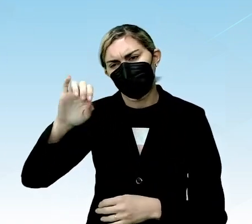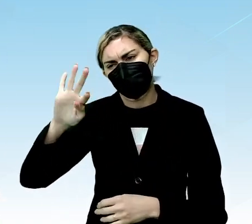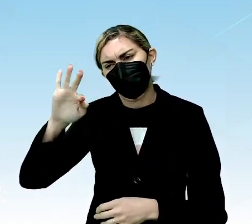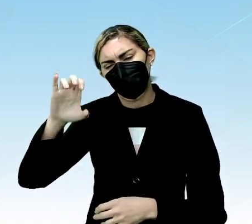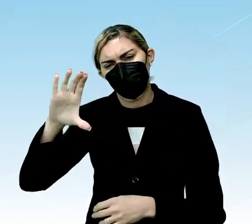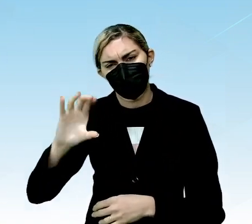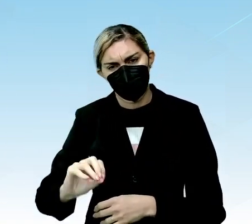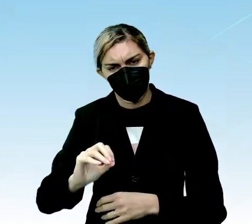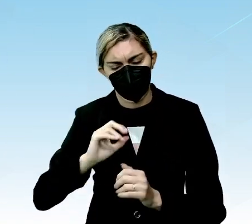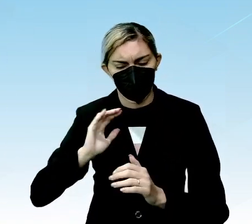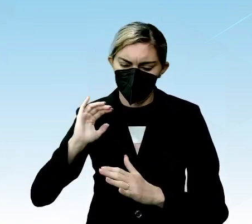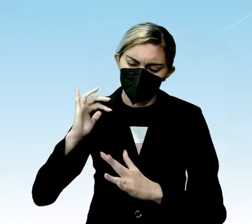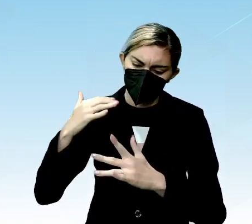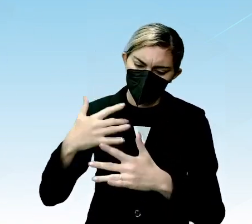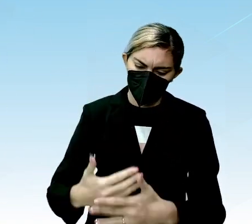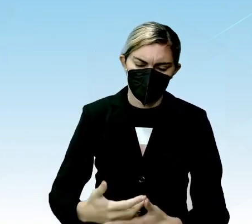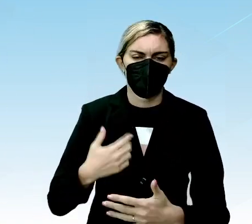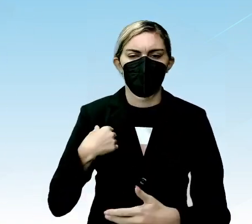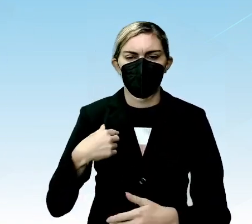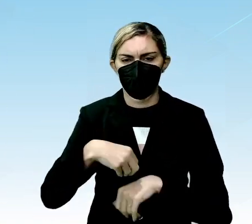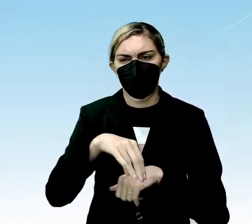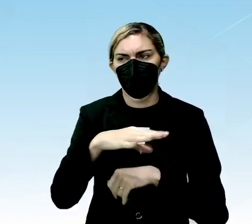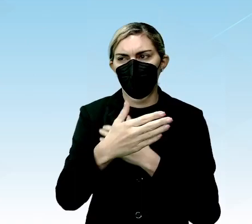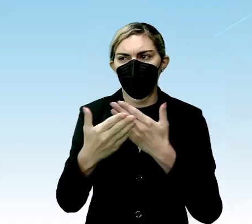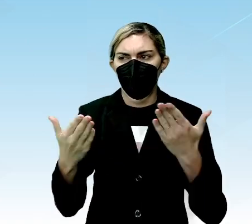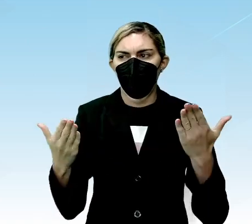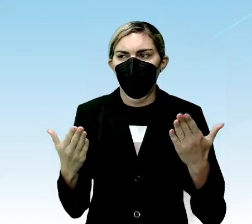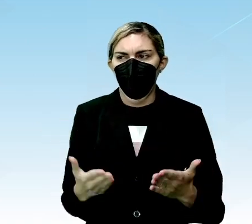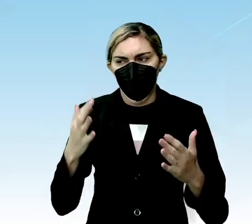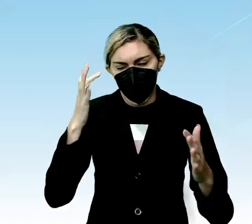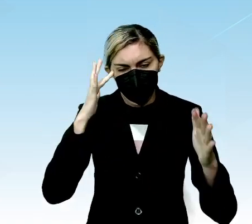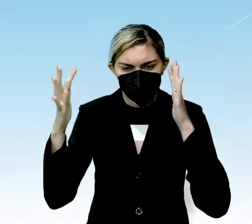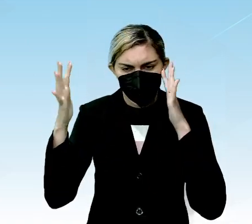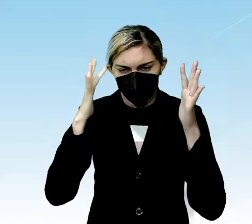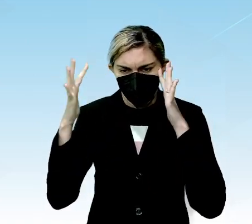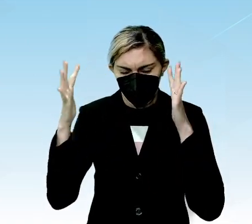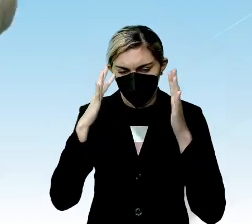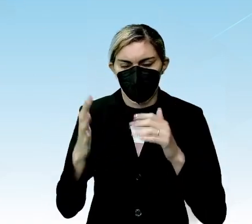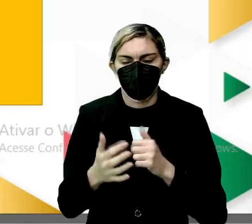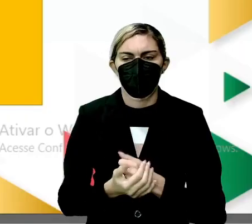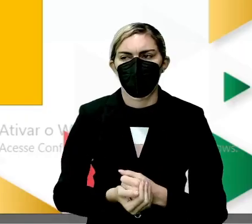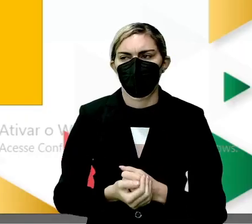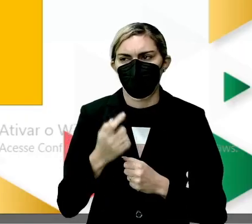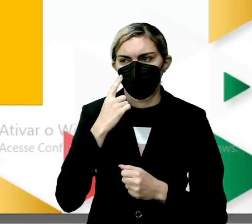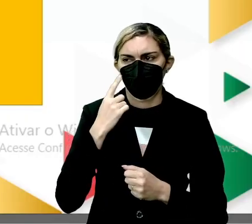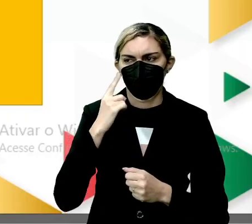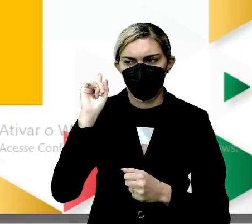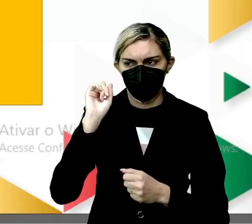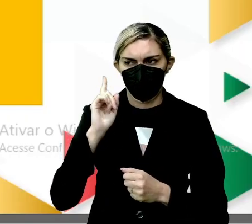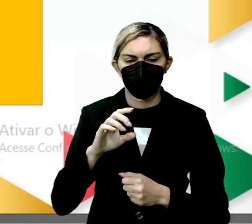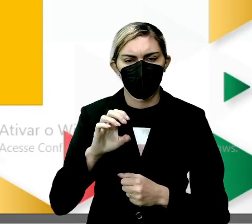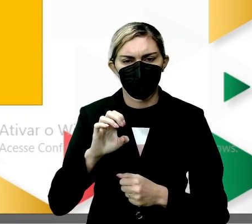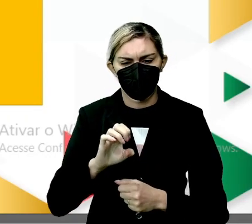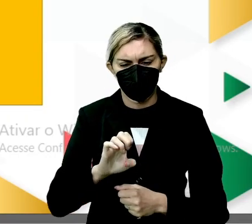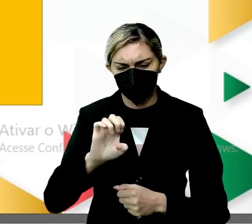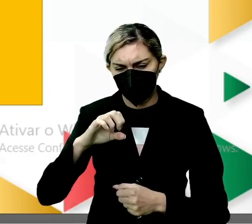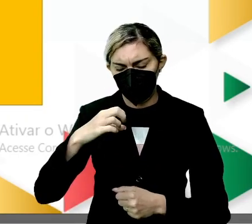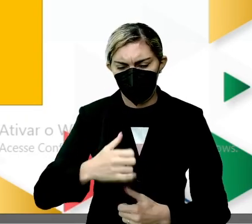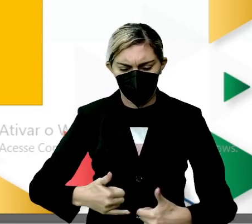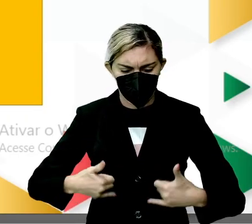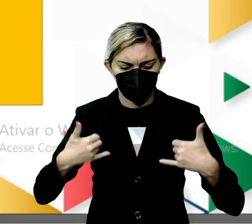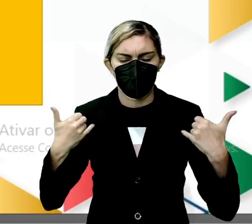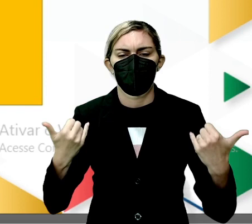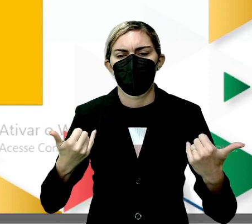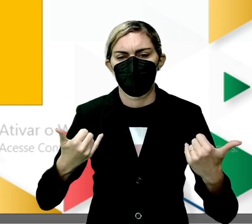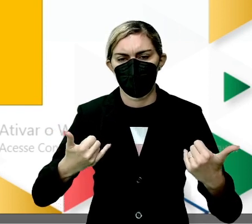E vamos caminhando. Trago para vocês um pensamento, certo? Vamos ver o egoísmo, o orgulho,